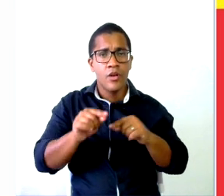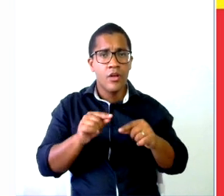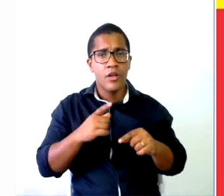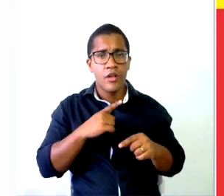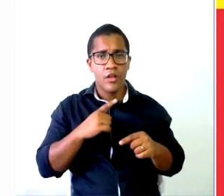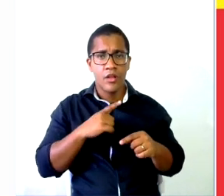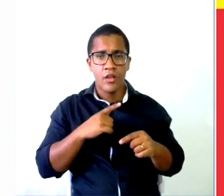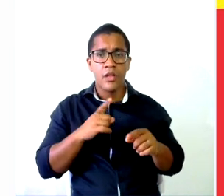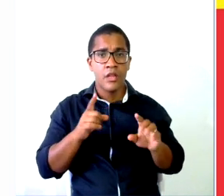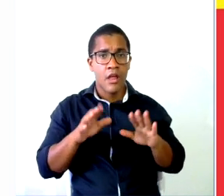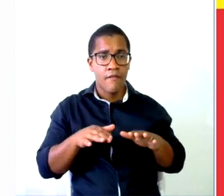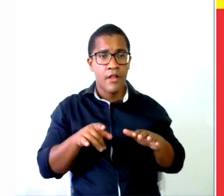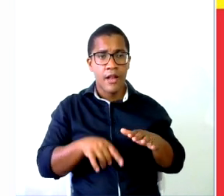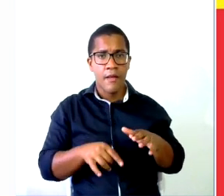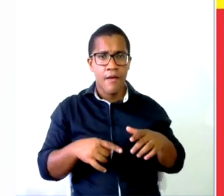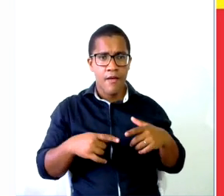como